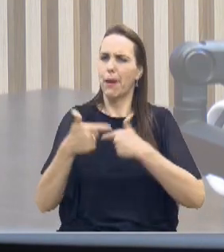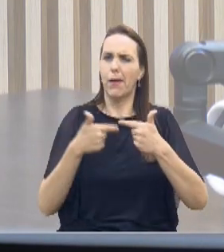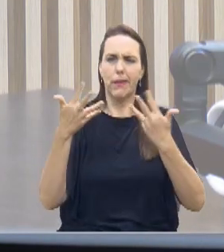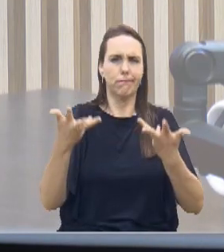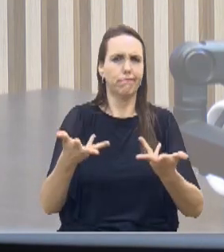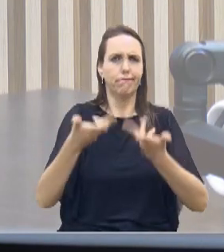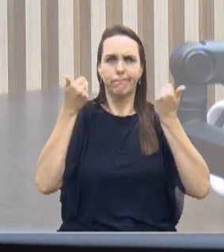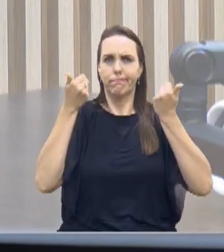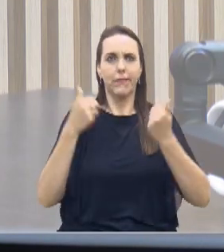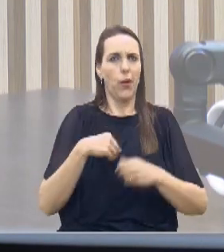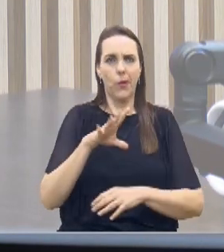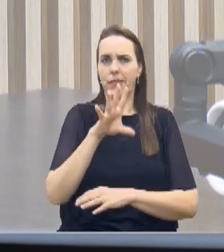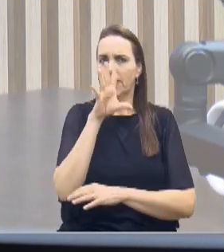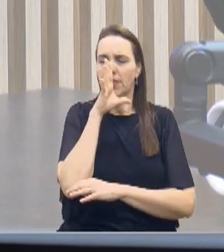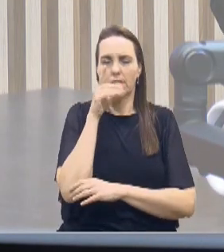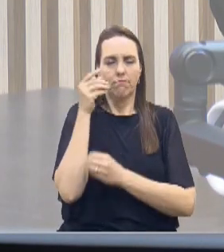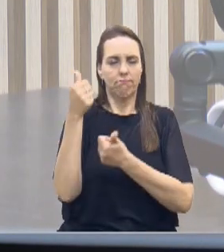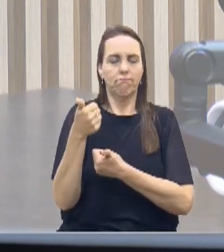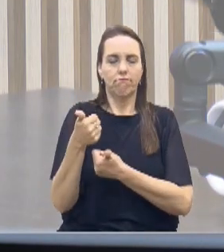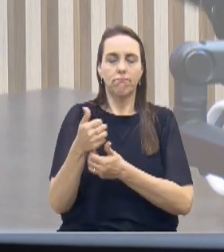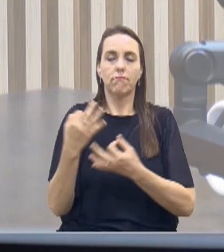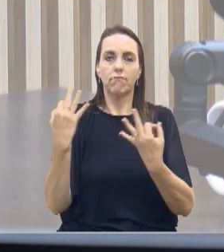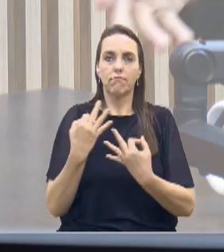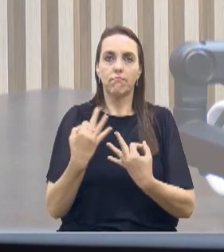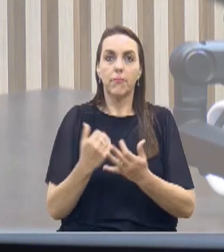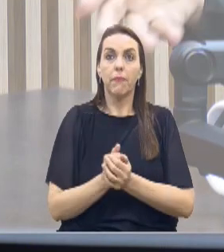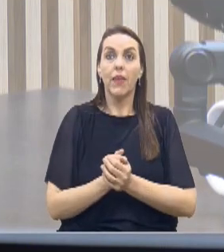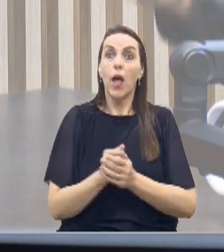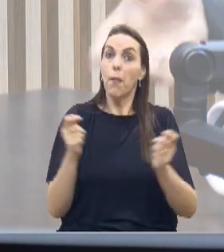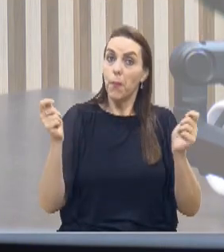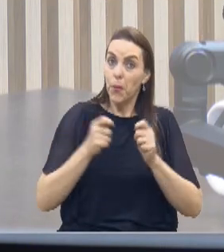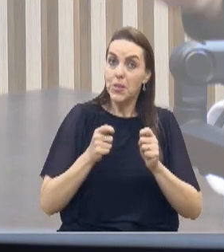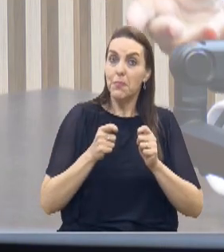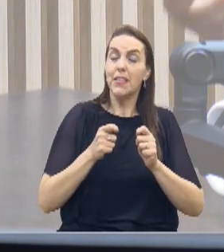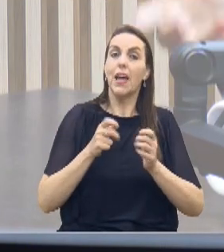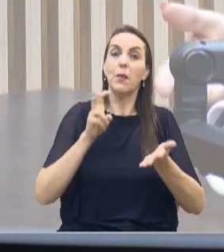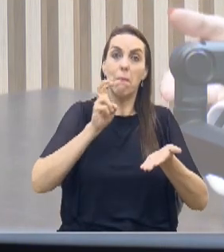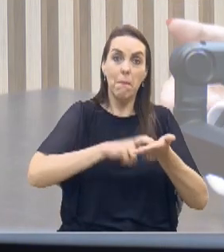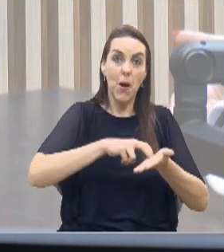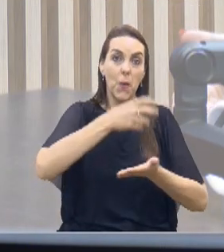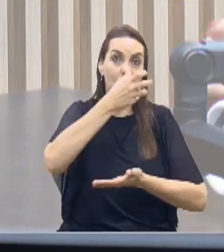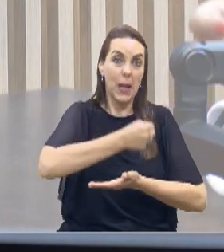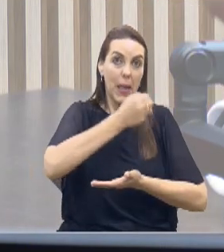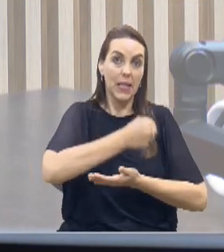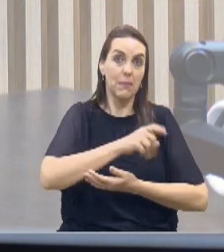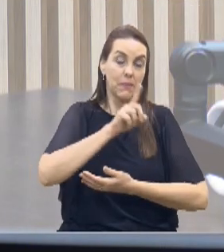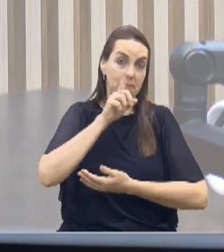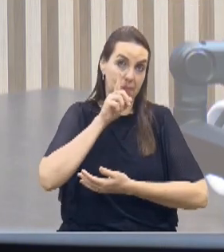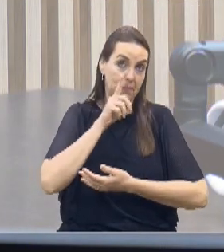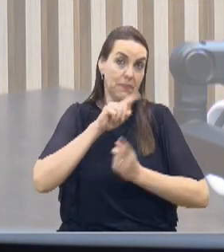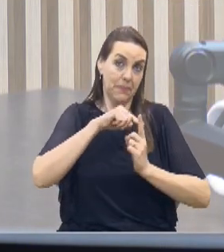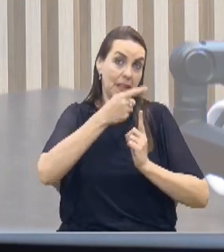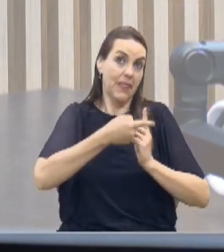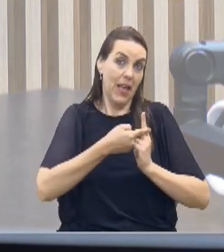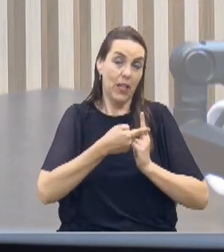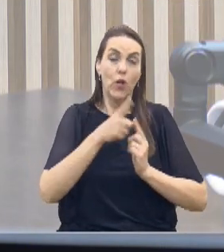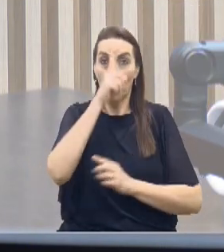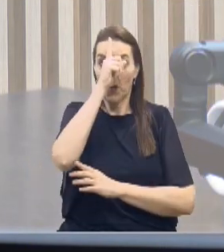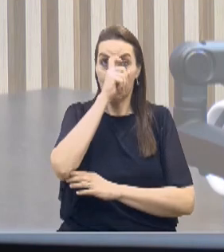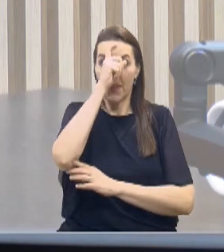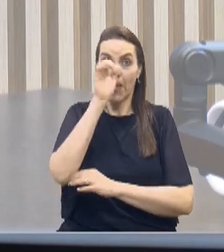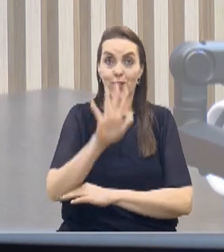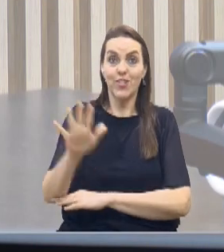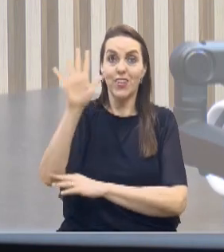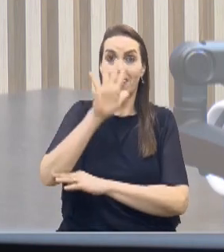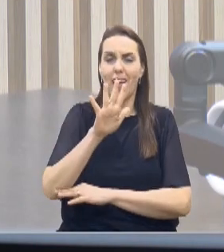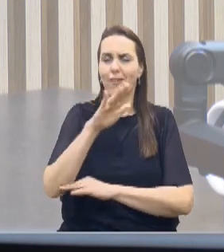admiro, vai fazer ser possível o início do funcionamento do banco de leite materno no Hospital Geral, que é uma pauta incrível,